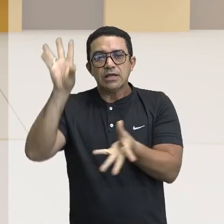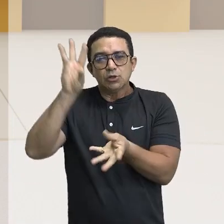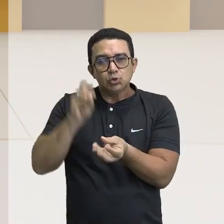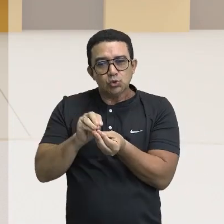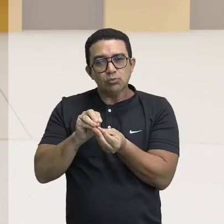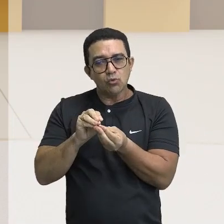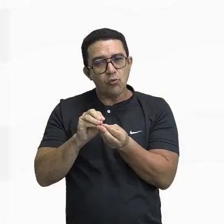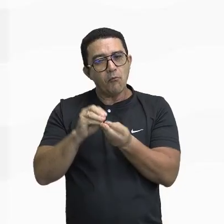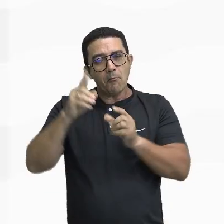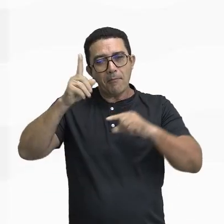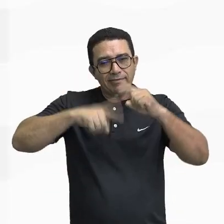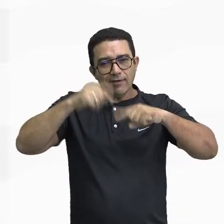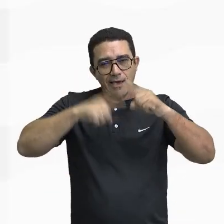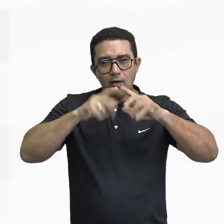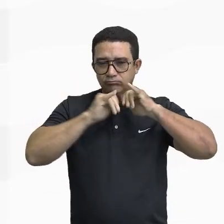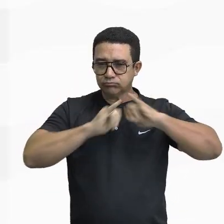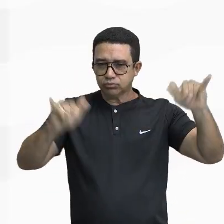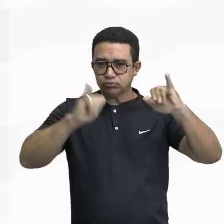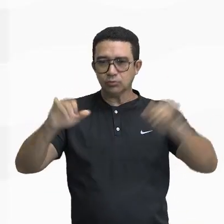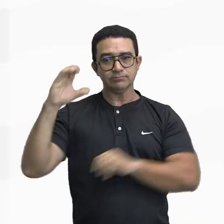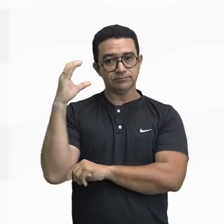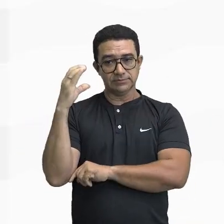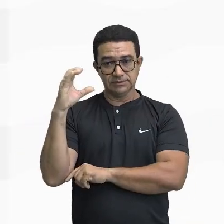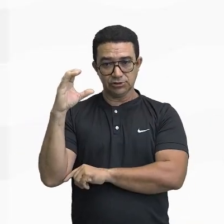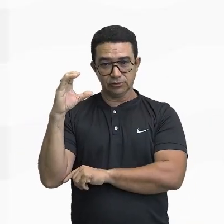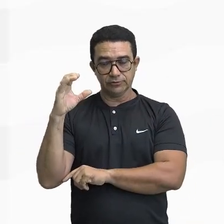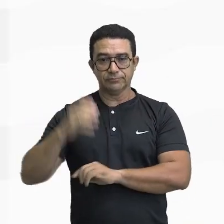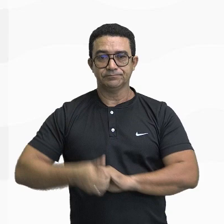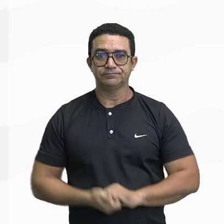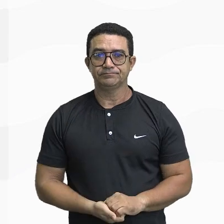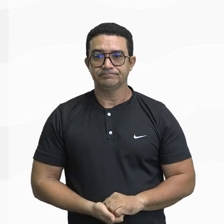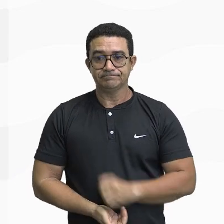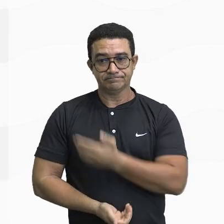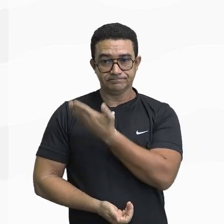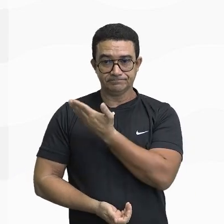de divulgação científica, tá? Então, analise aí conosco.